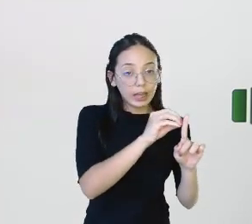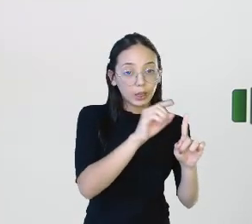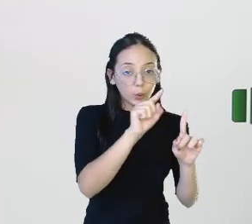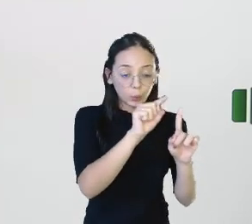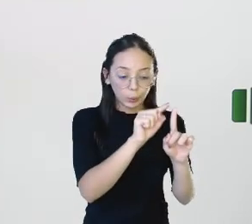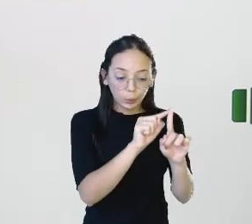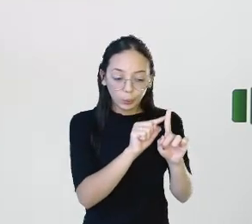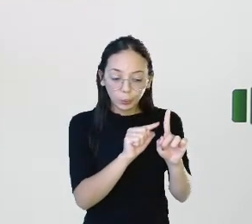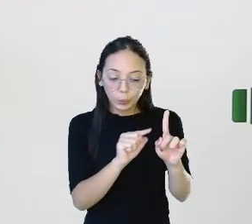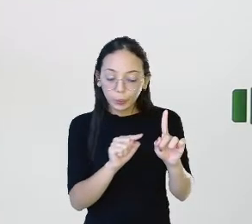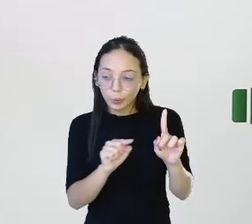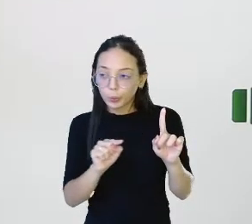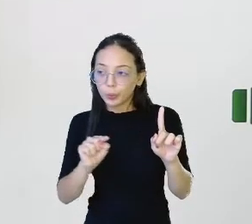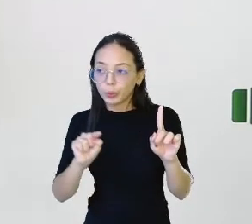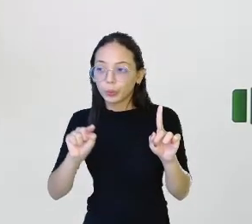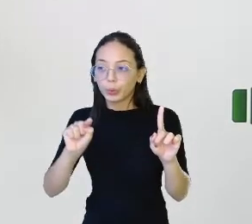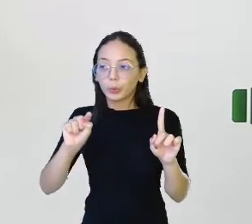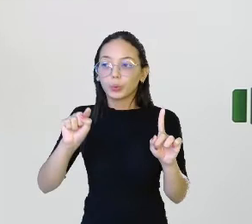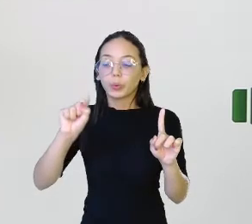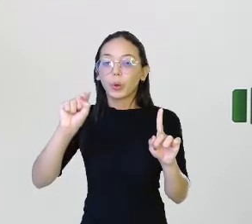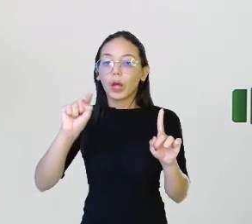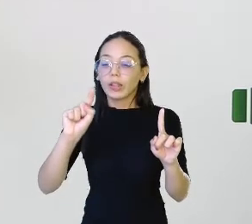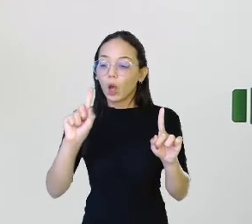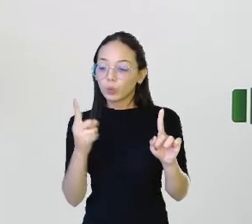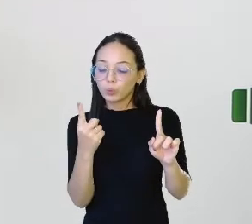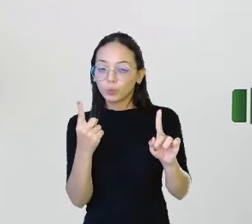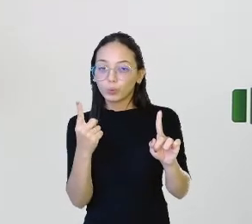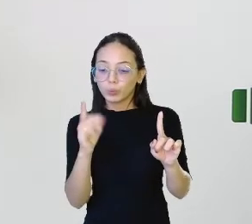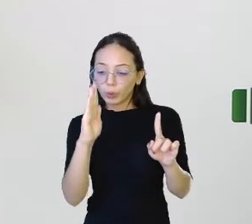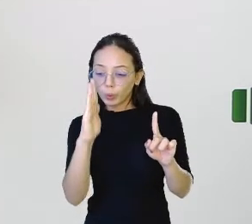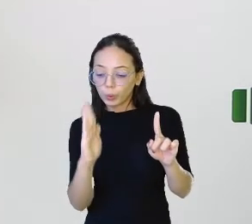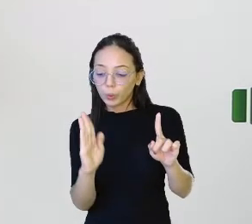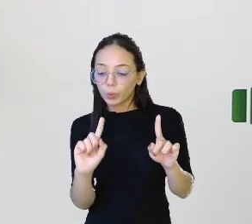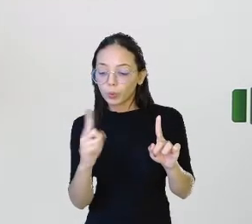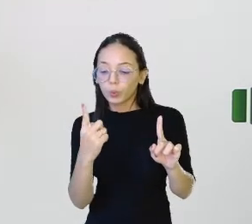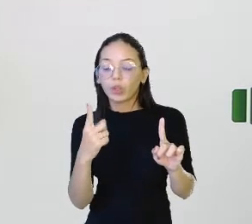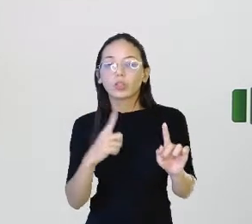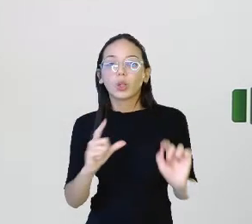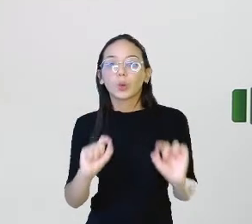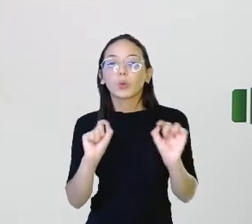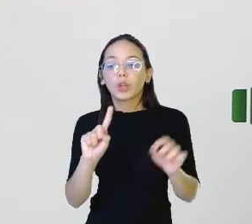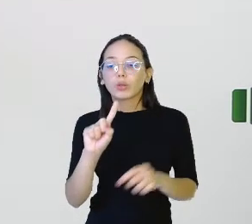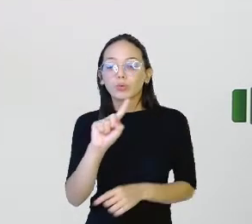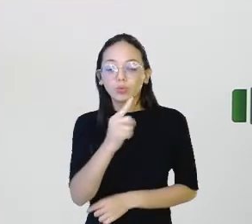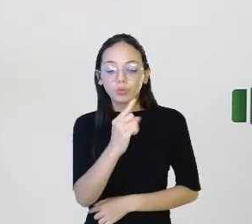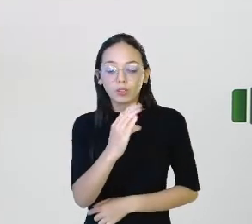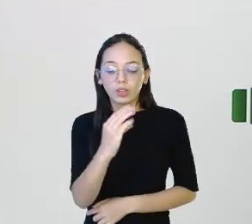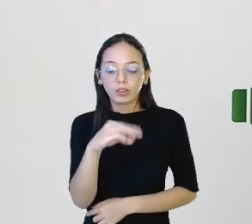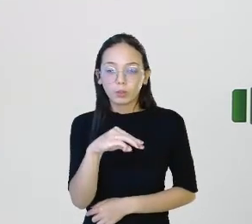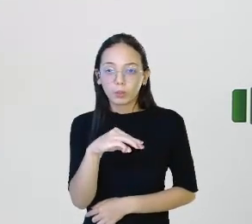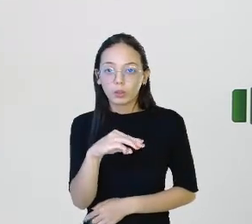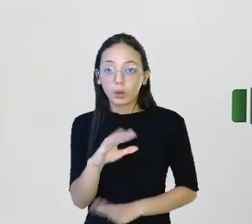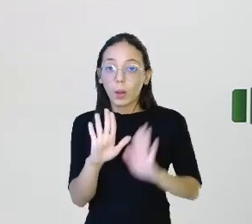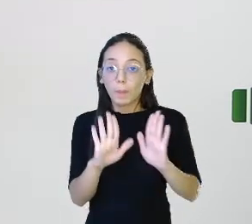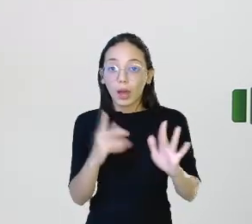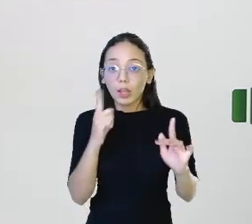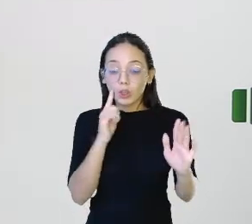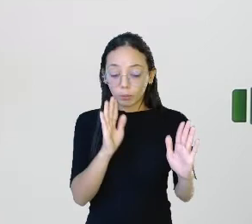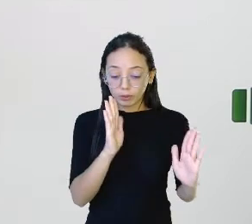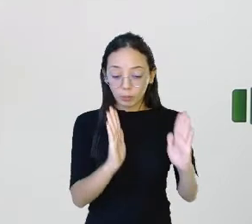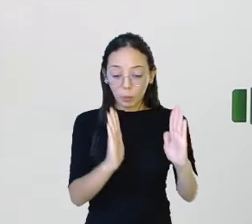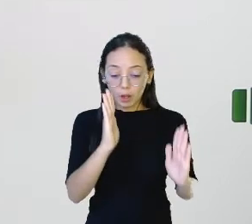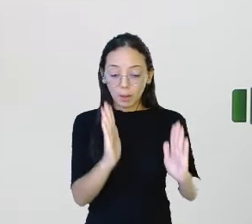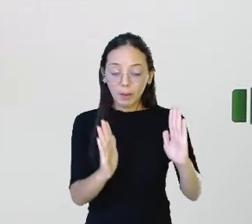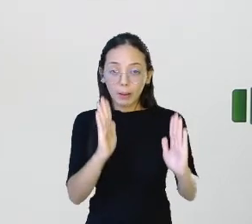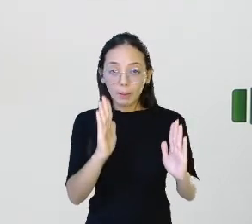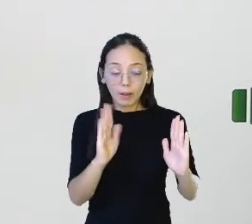que começa do 0, lógico, que vai para o 1, eu tenho 1 centímetro. E o que eu tiver entre